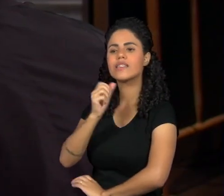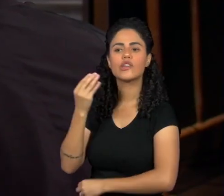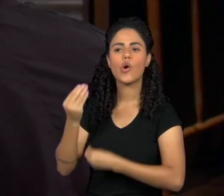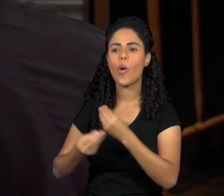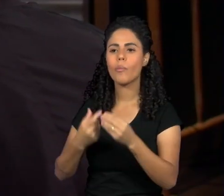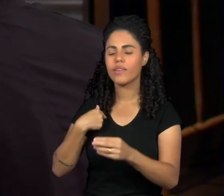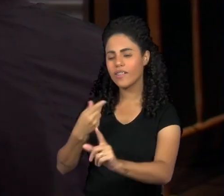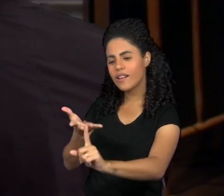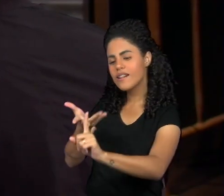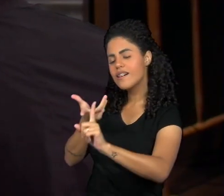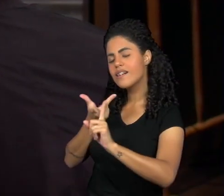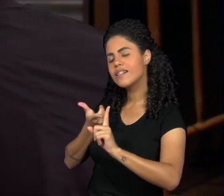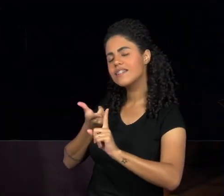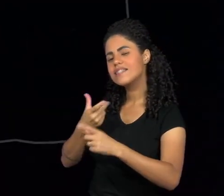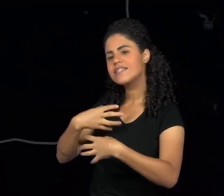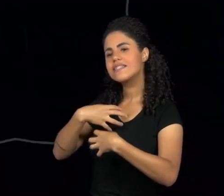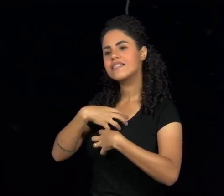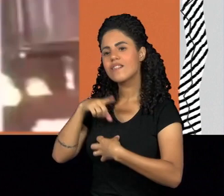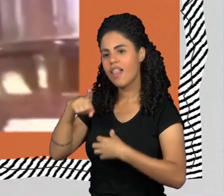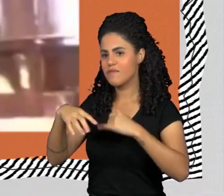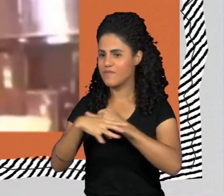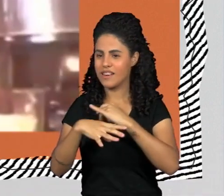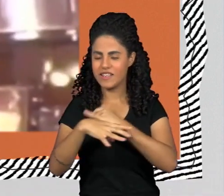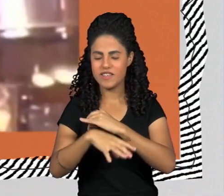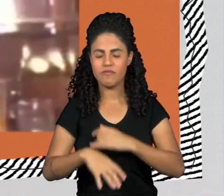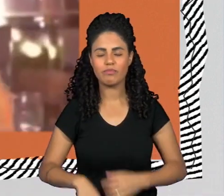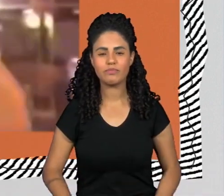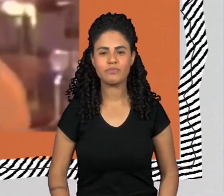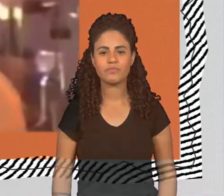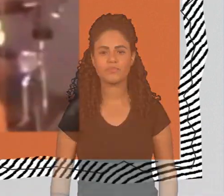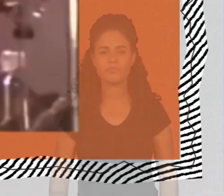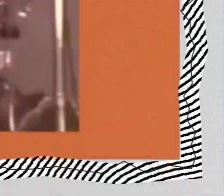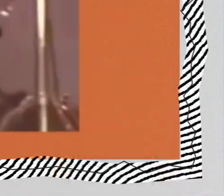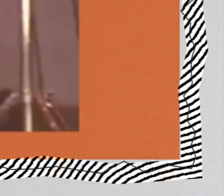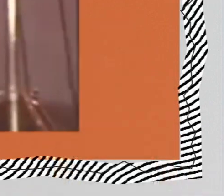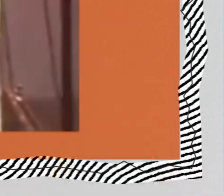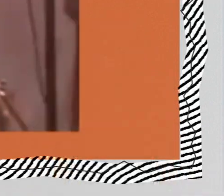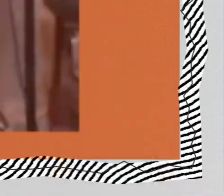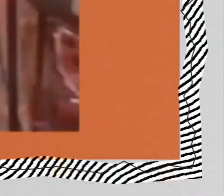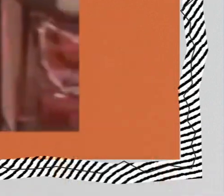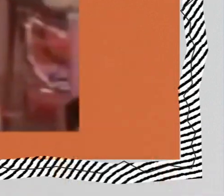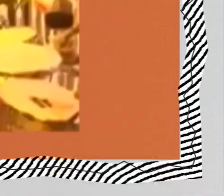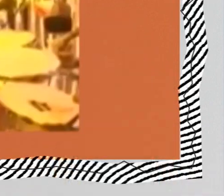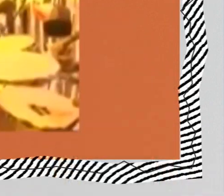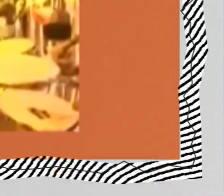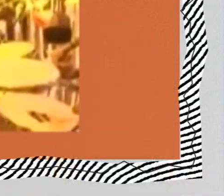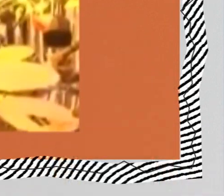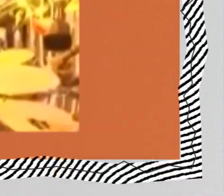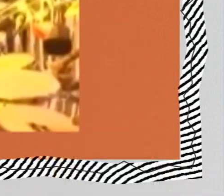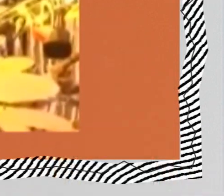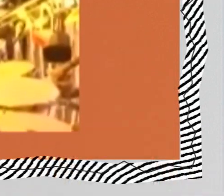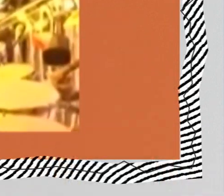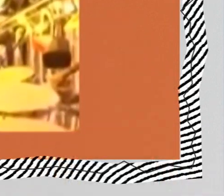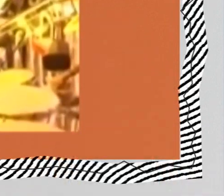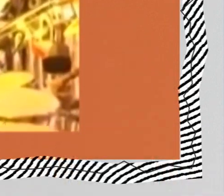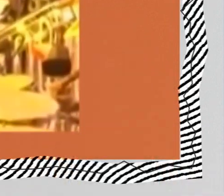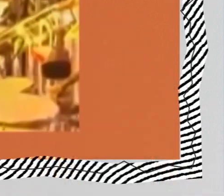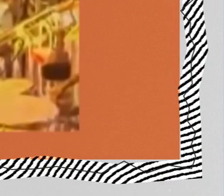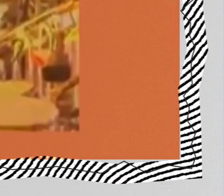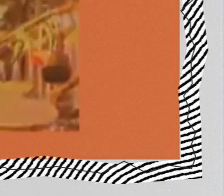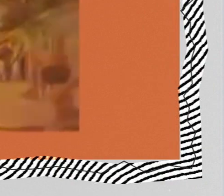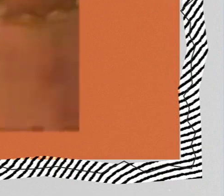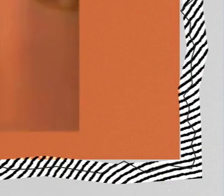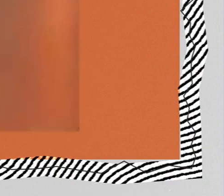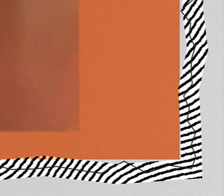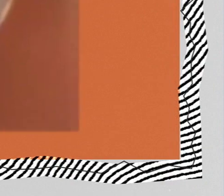me atraem na Bahia. Pelourinho, uma pequena comunidade que mora em